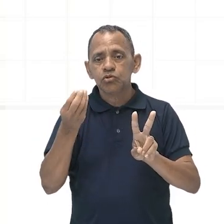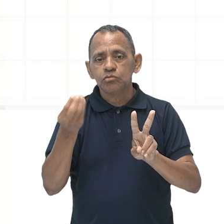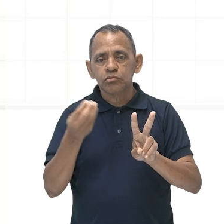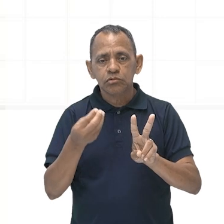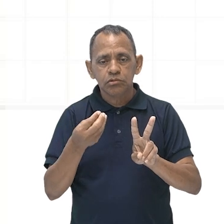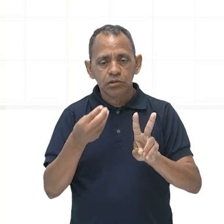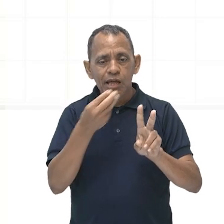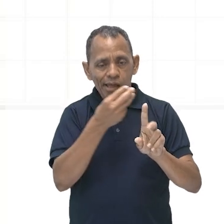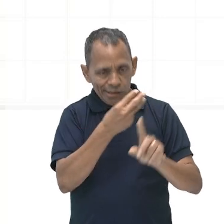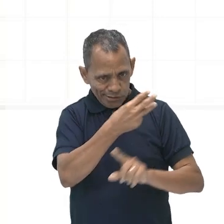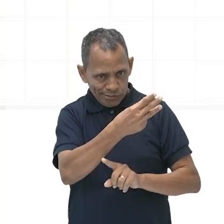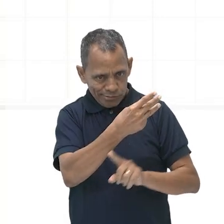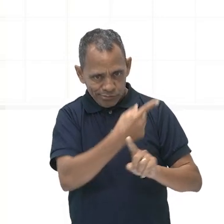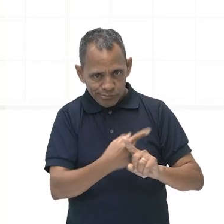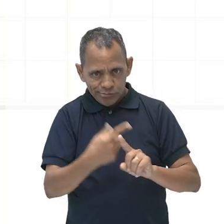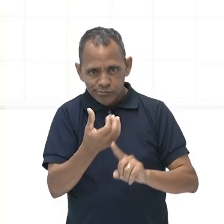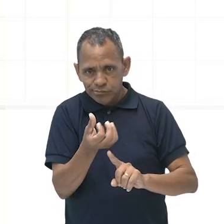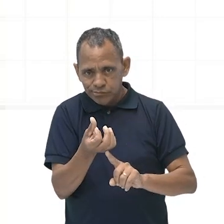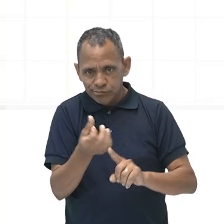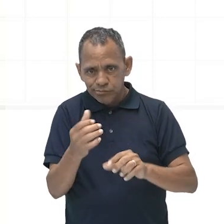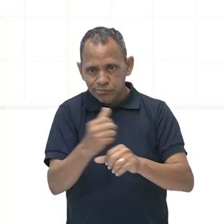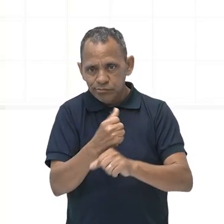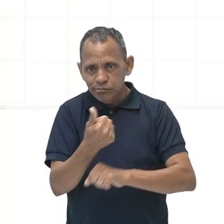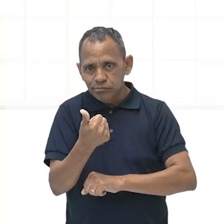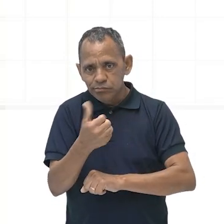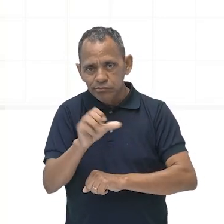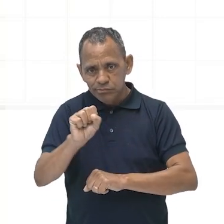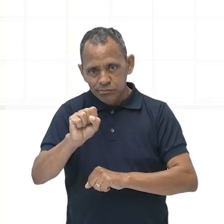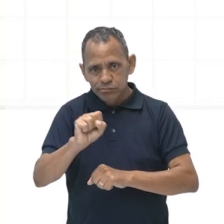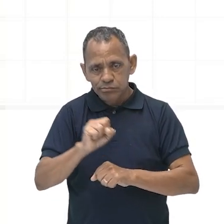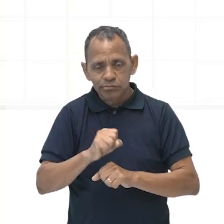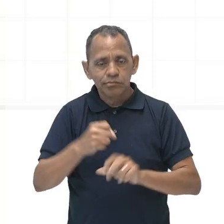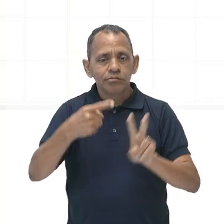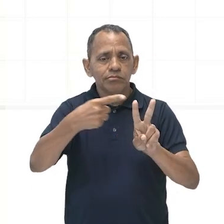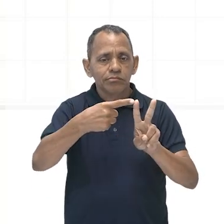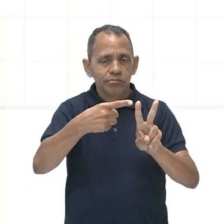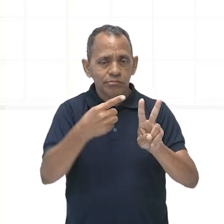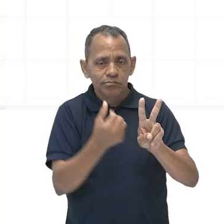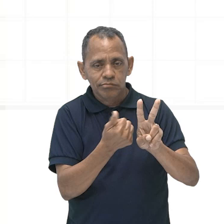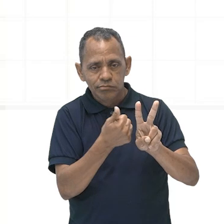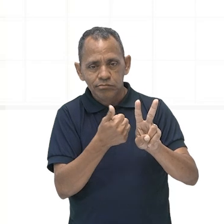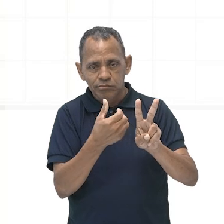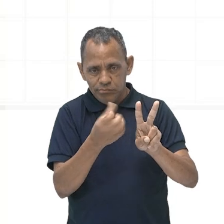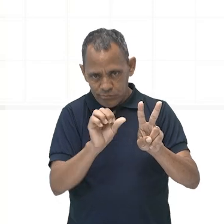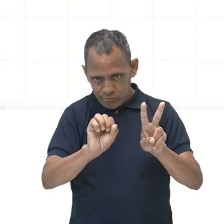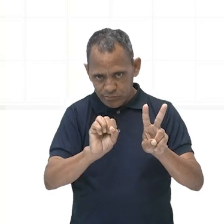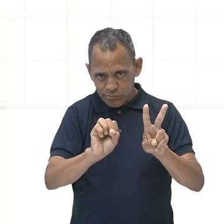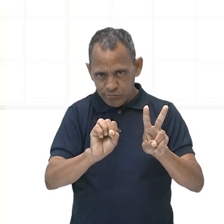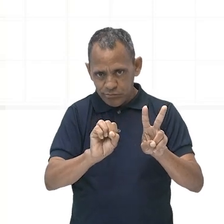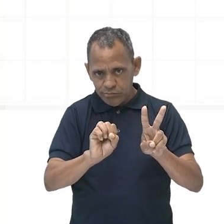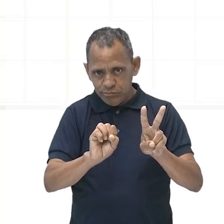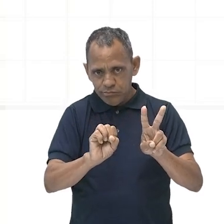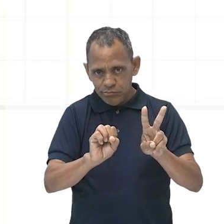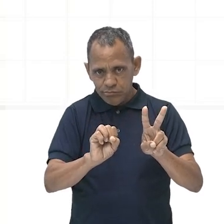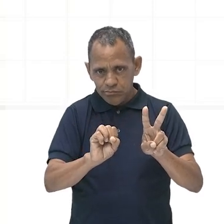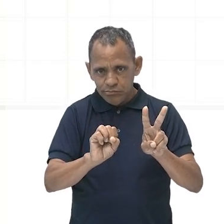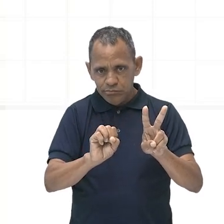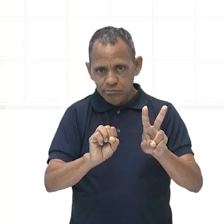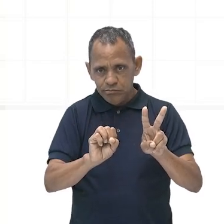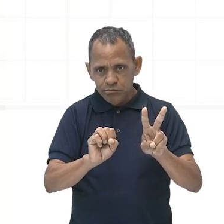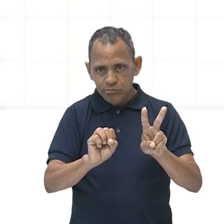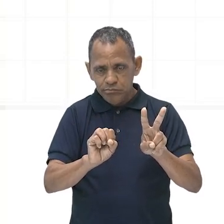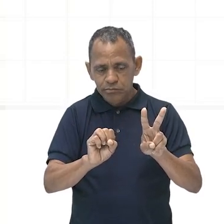3 vezes 6, 18. 18, raiz de 18, raiz 9 de